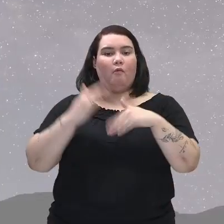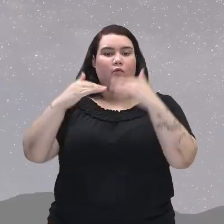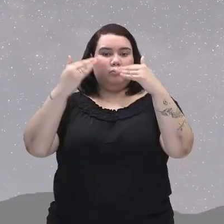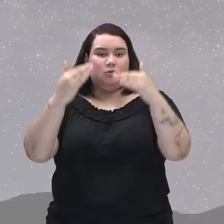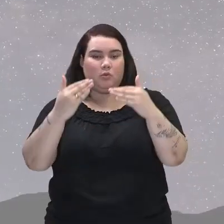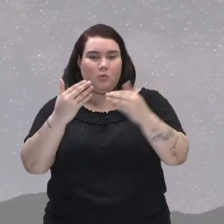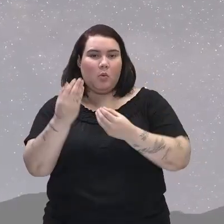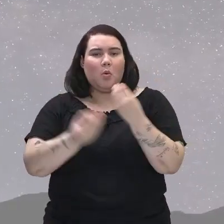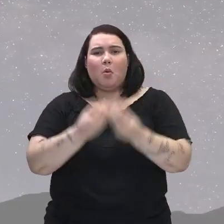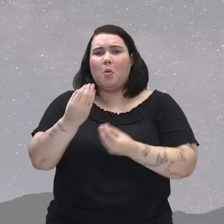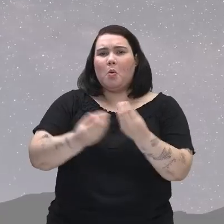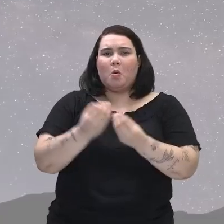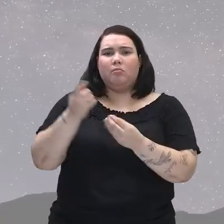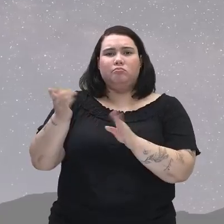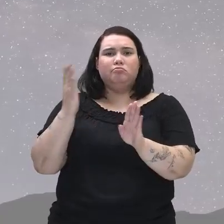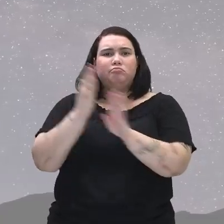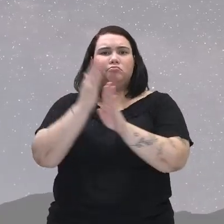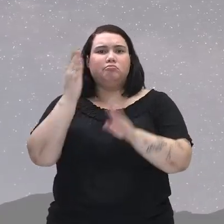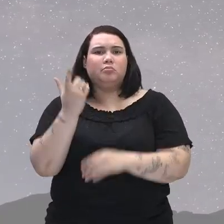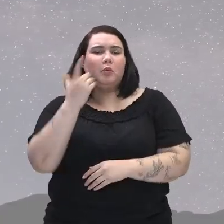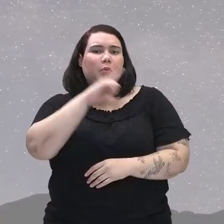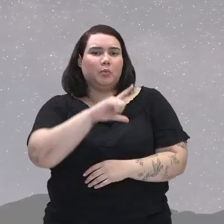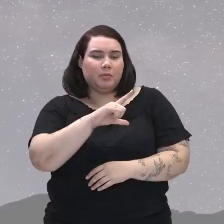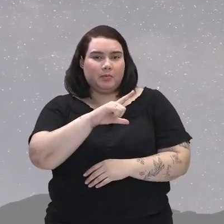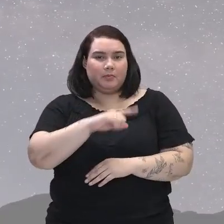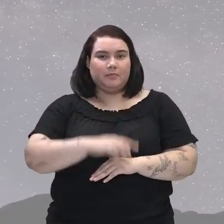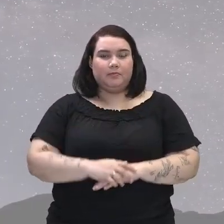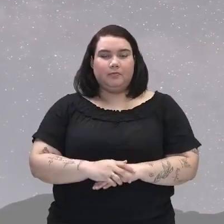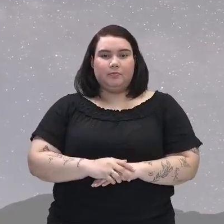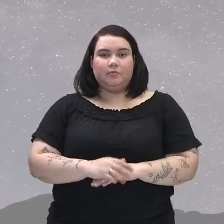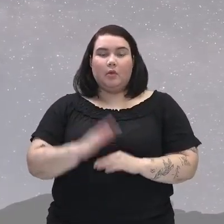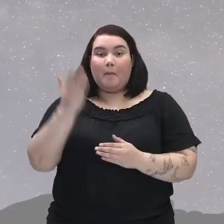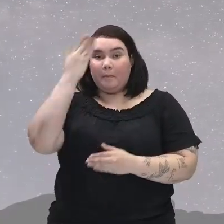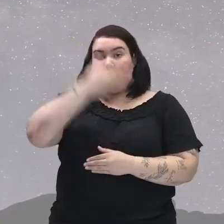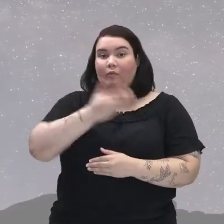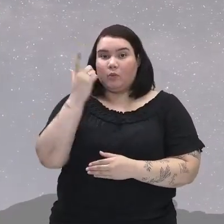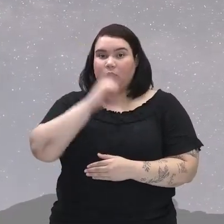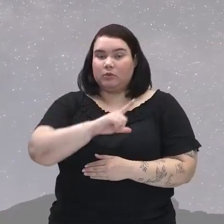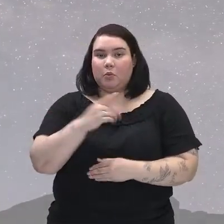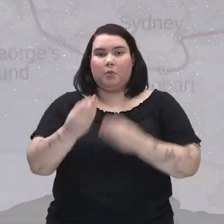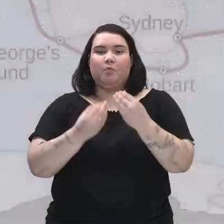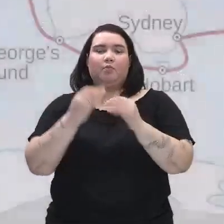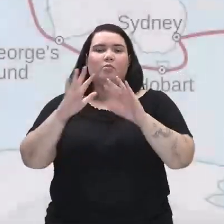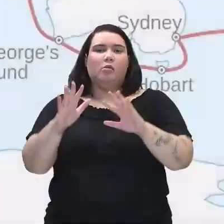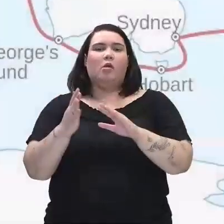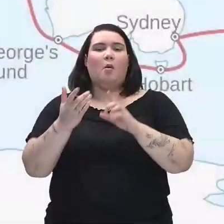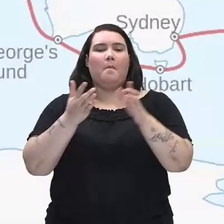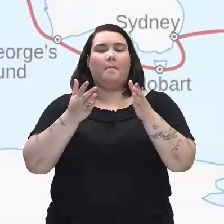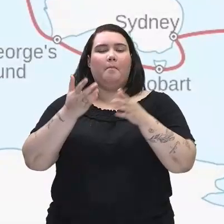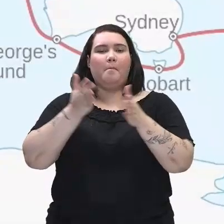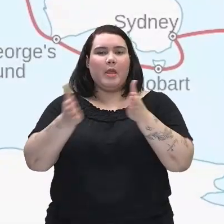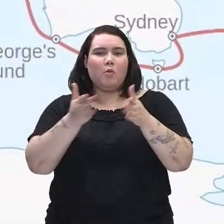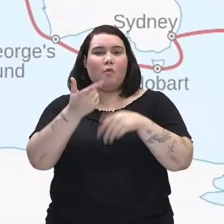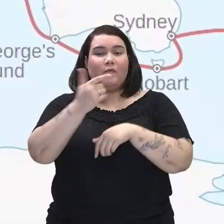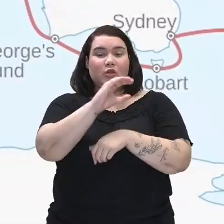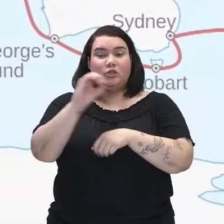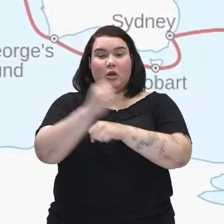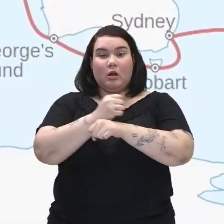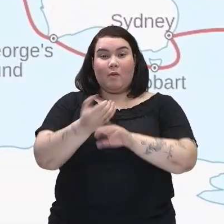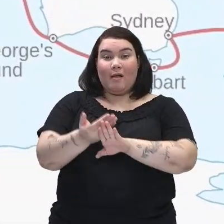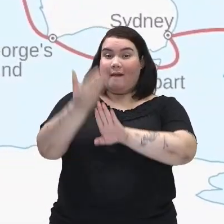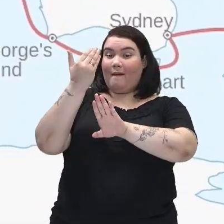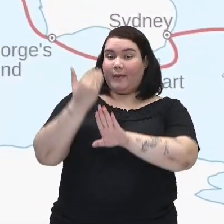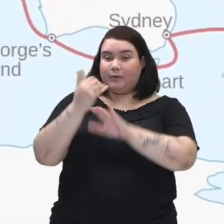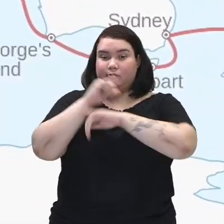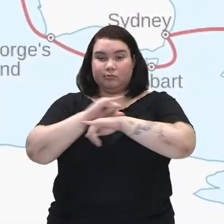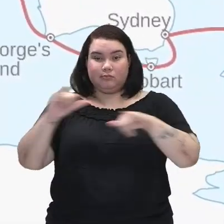E como é que foi que ele conseguiu provar? 20 anos antes de ele publicar o livro dele, ele fez uma longa viagem que